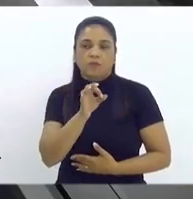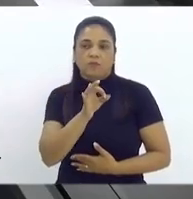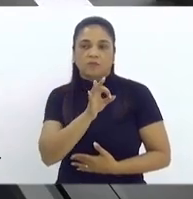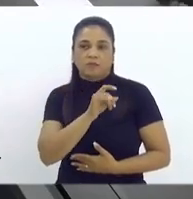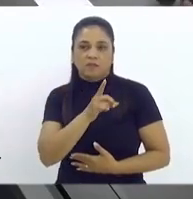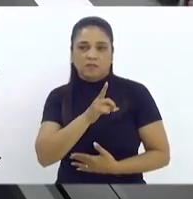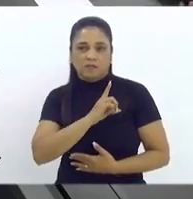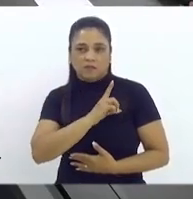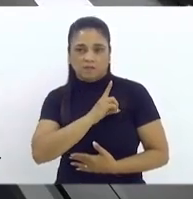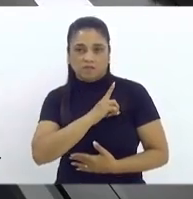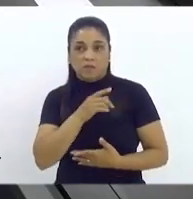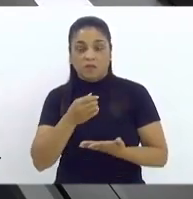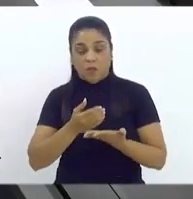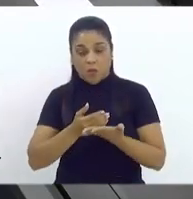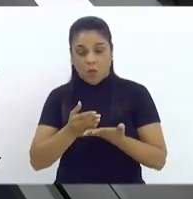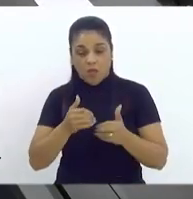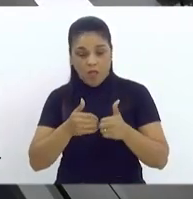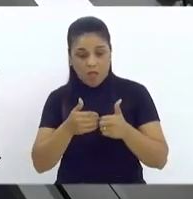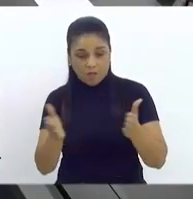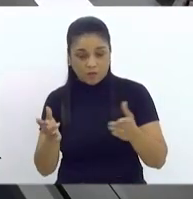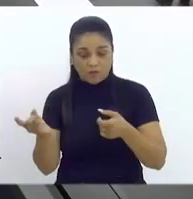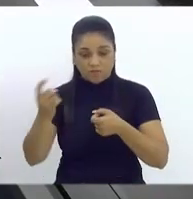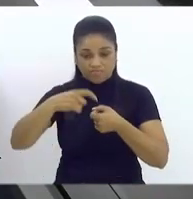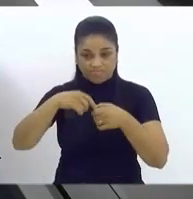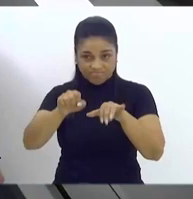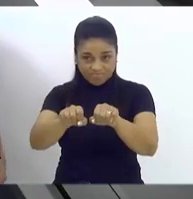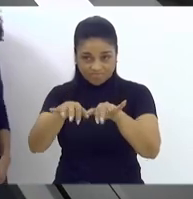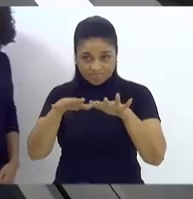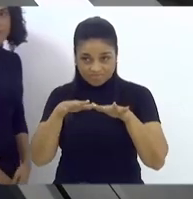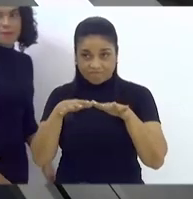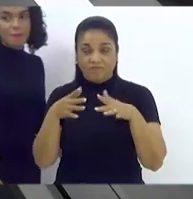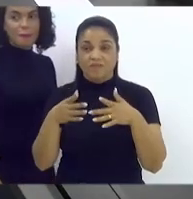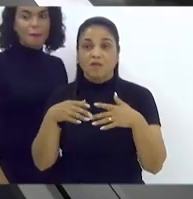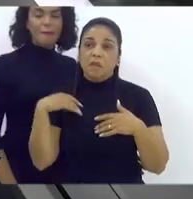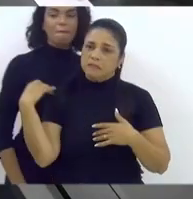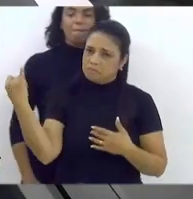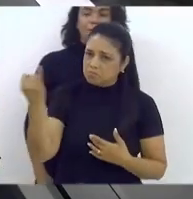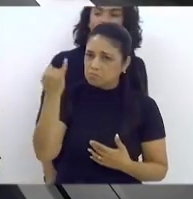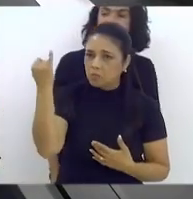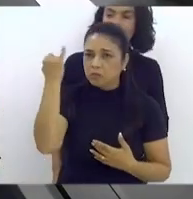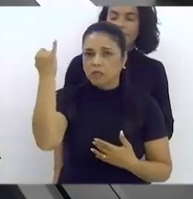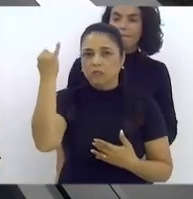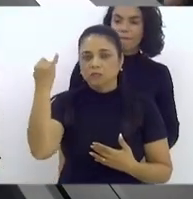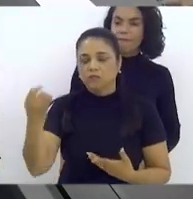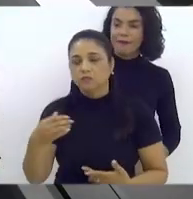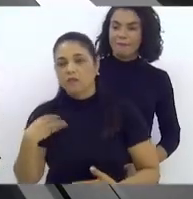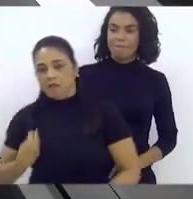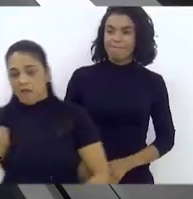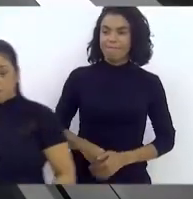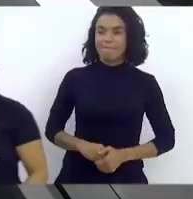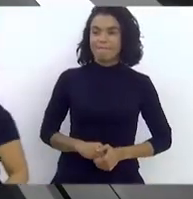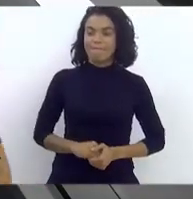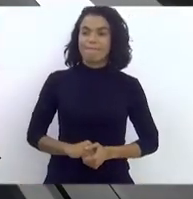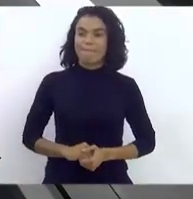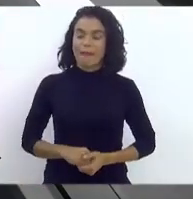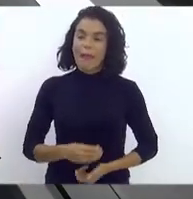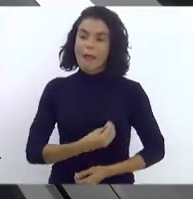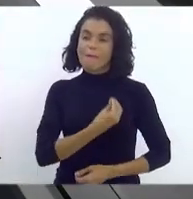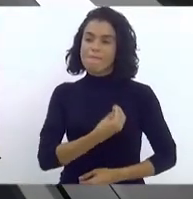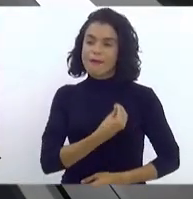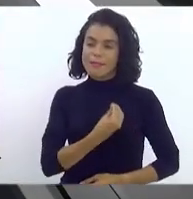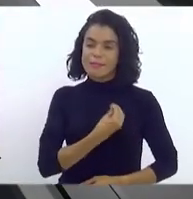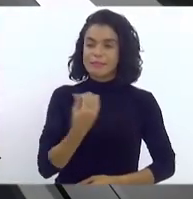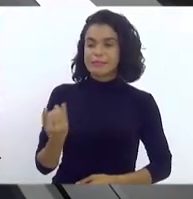está próximo agora à abertura dos trabalhos, à retomada do recesso parlamentar, mas é importante não só a presença do senhor,